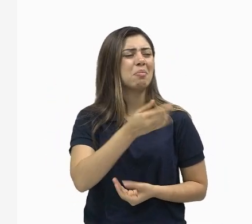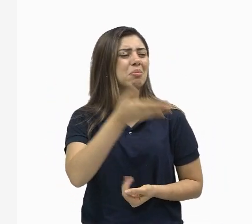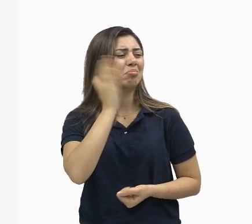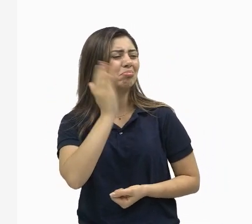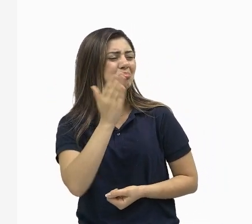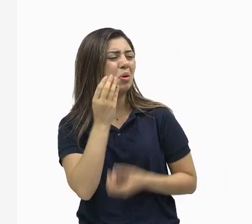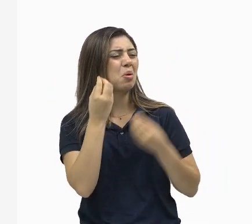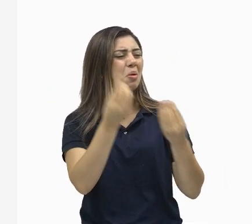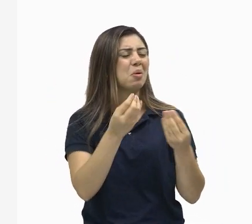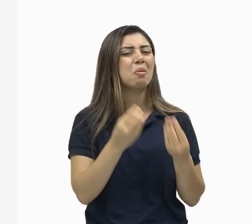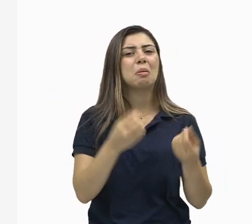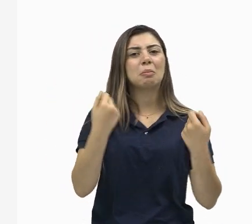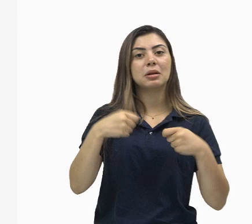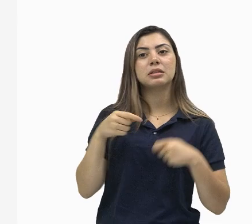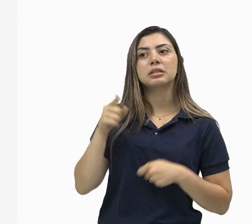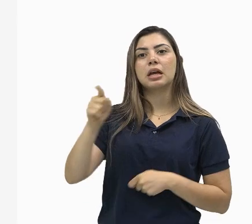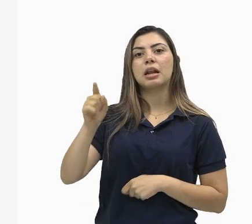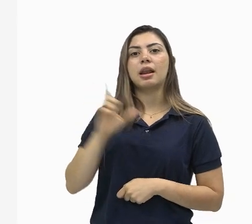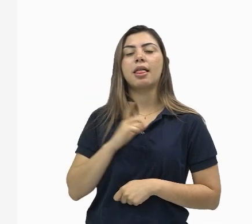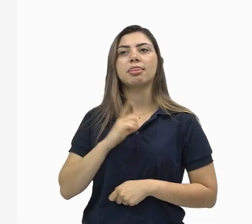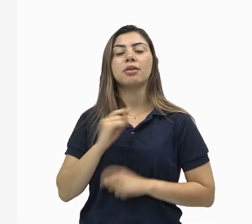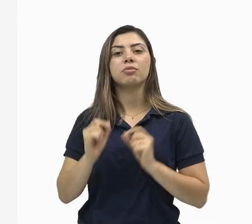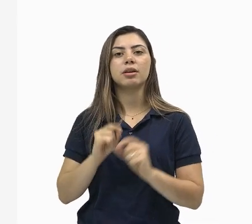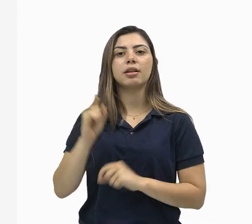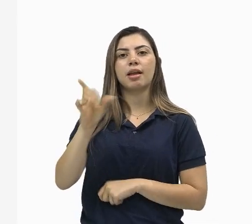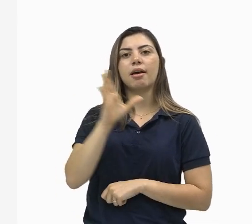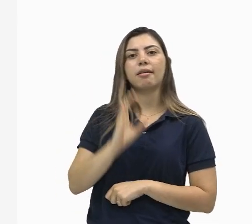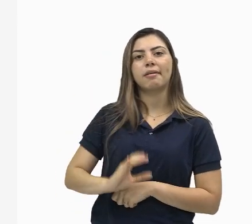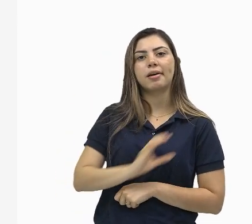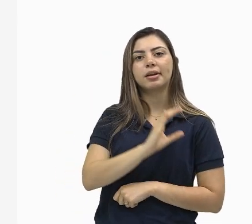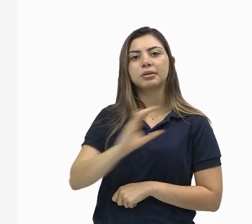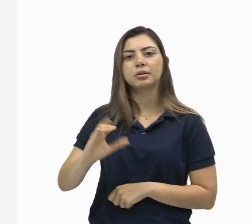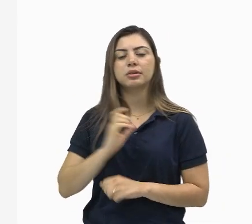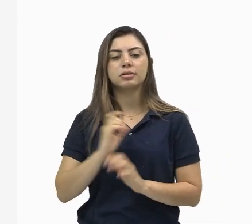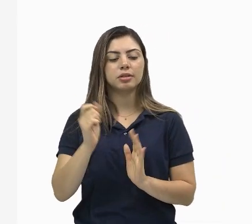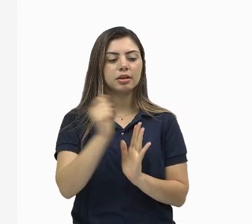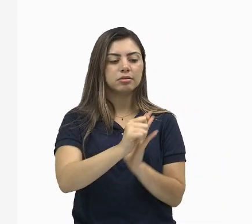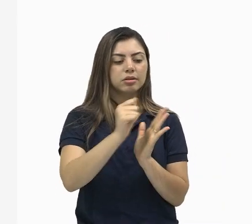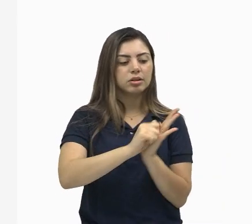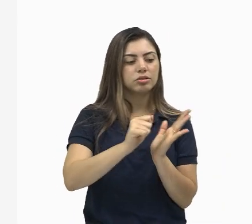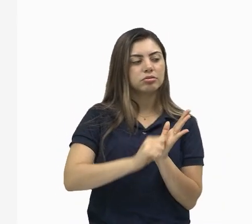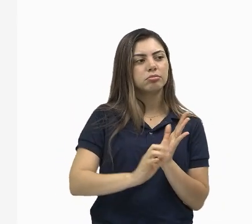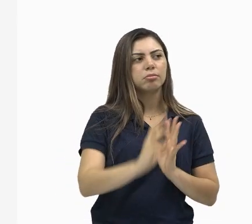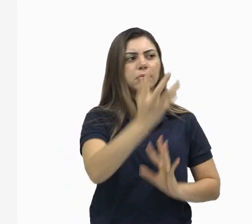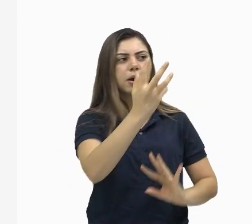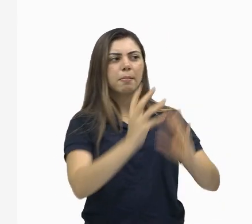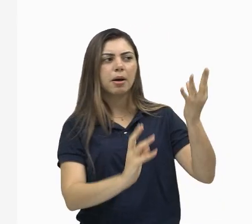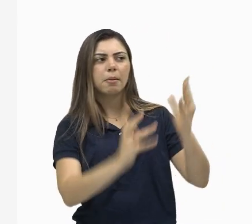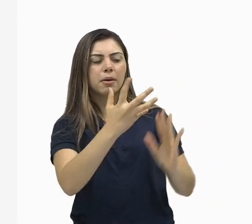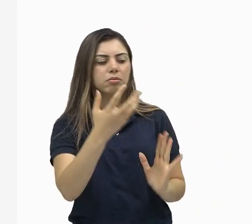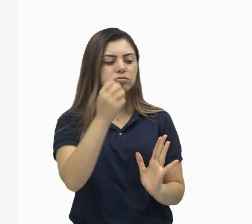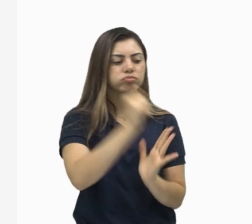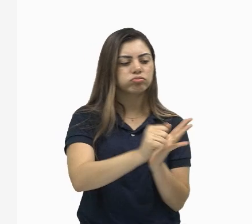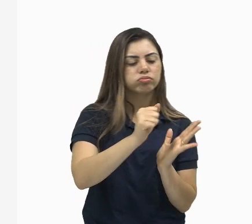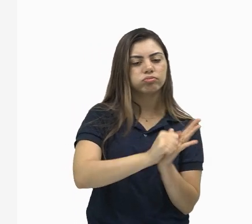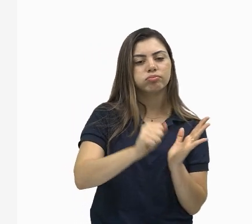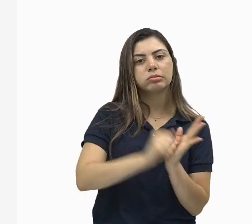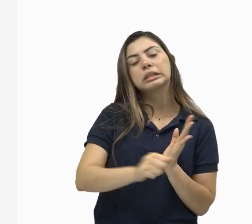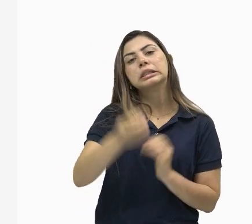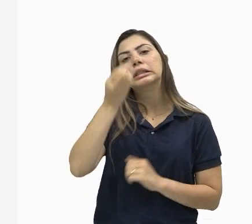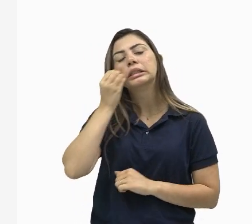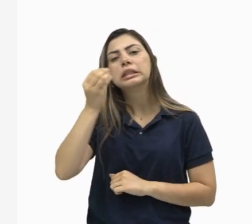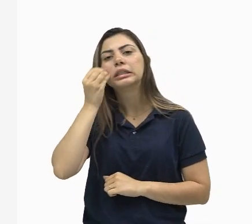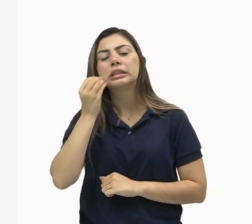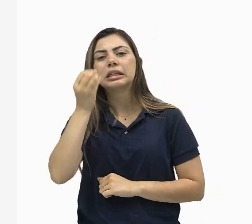foi necessário aos missionários católicos registrarem em livros e publicações o resultado de um teste aplicado